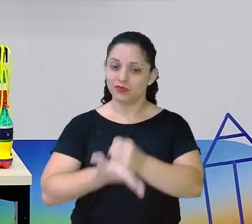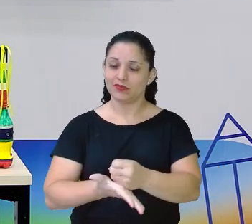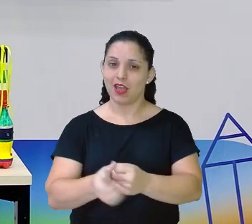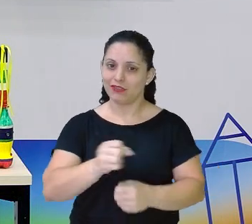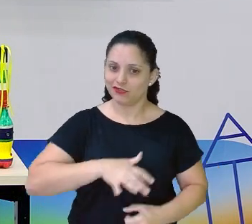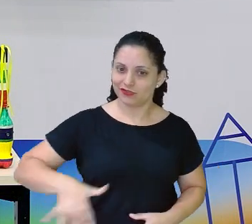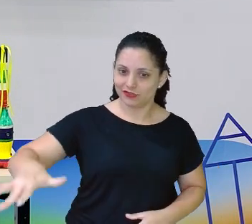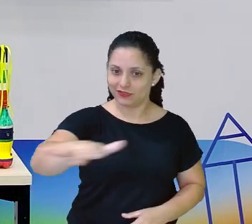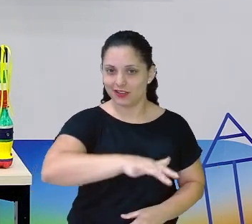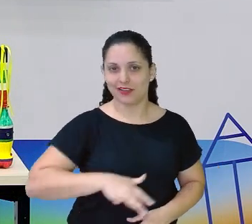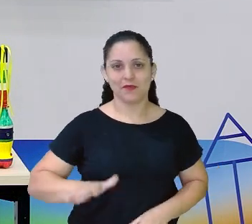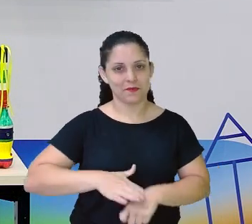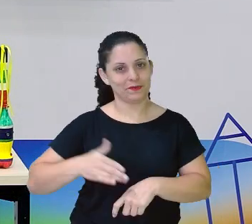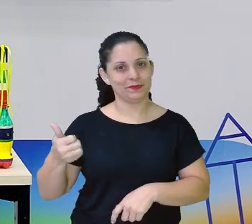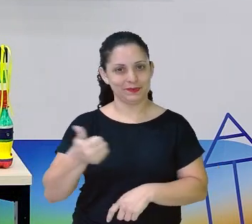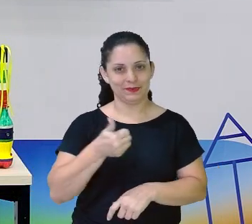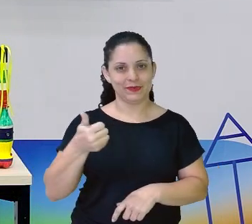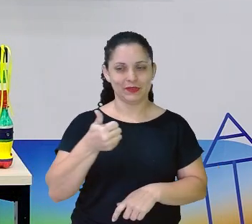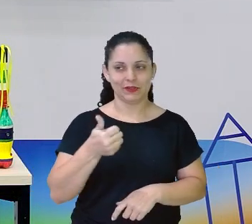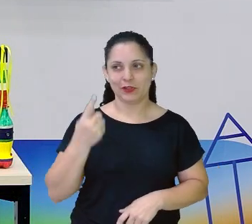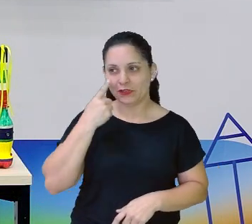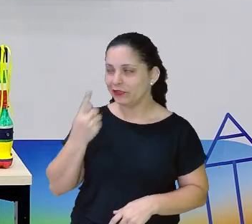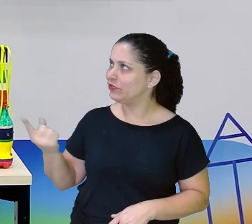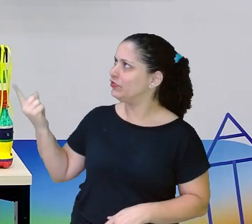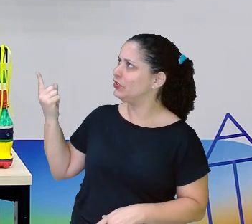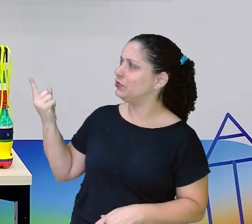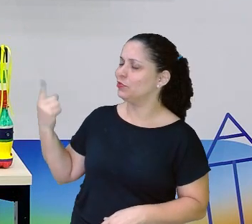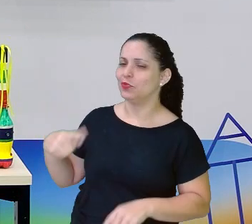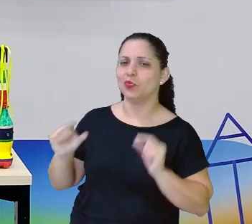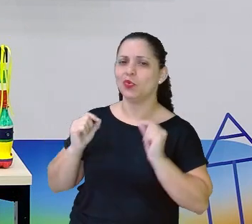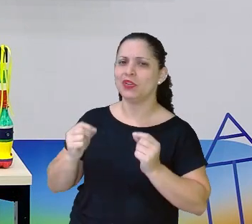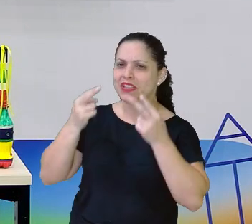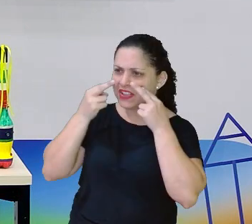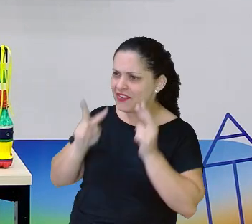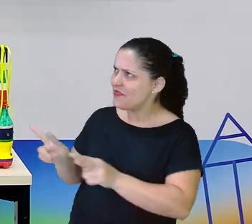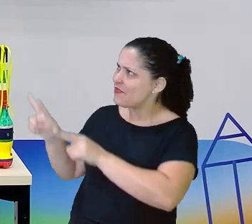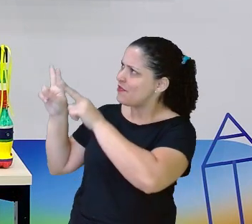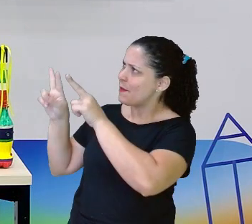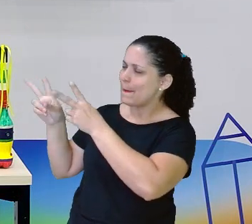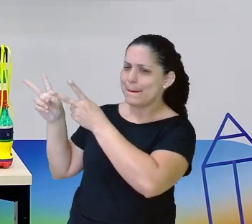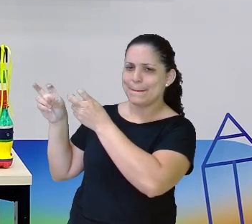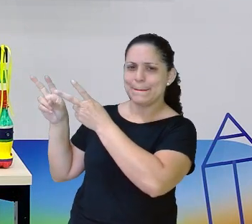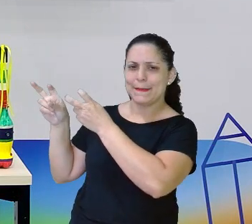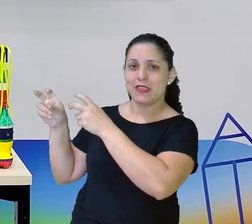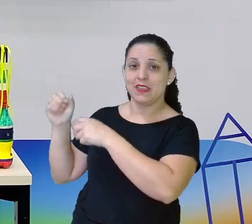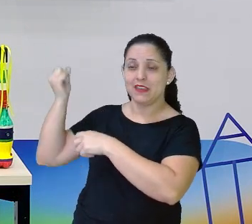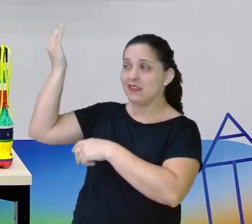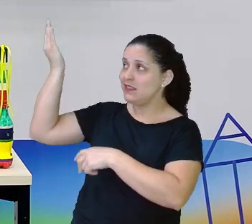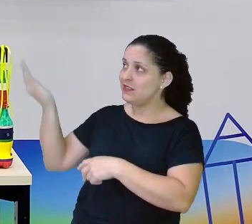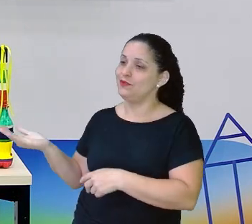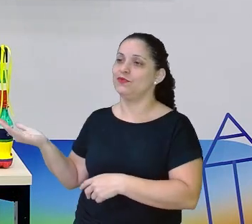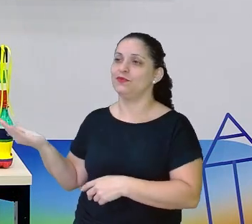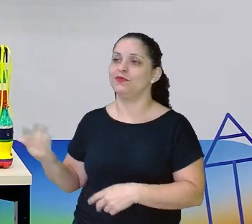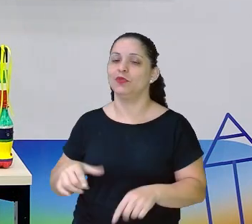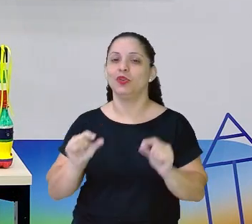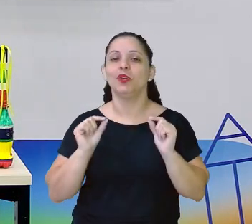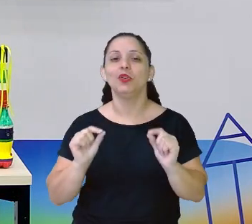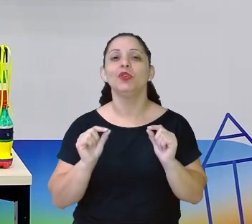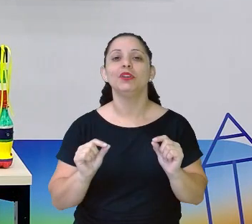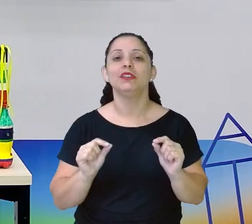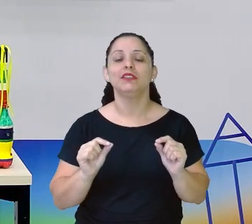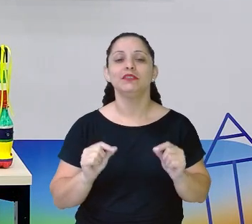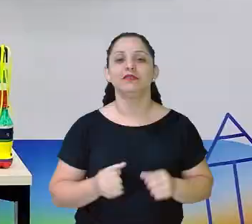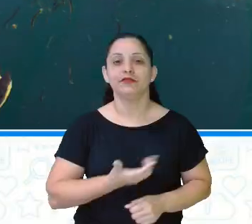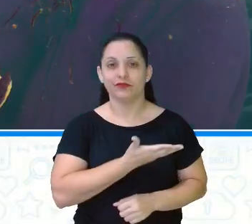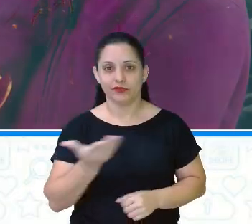todo. Viram as imagens? O que a gente percebe? Em todas essas imagens, eu tenho, como vocês já disseram